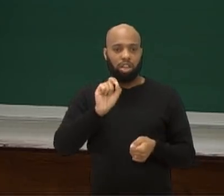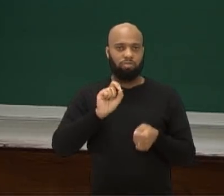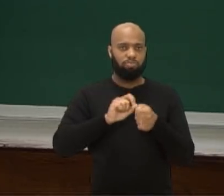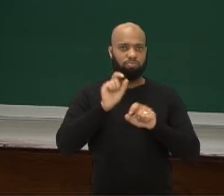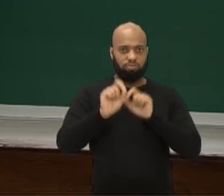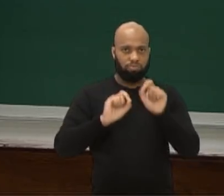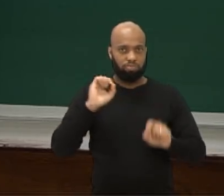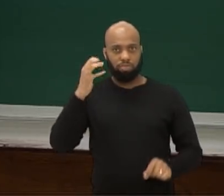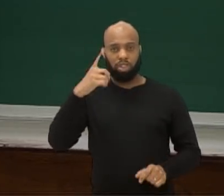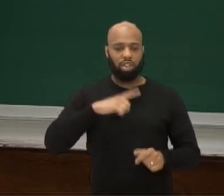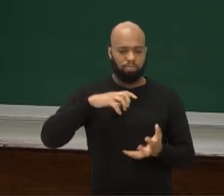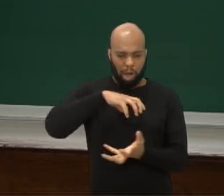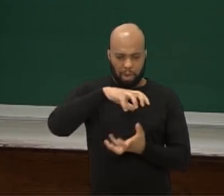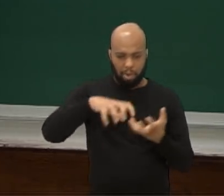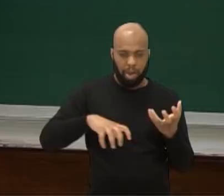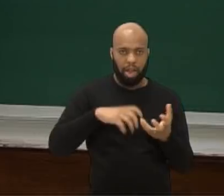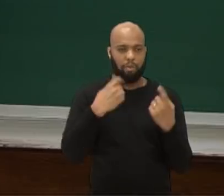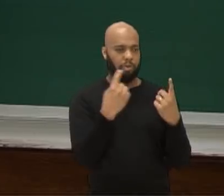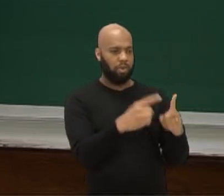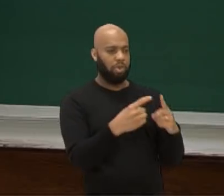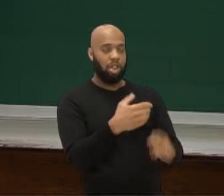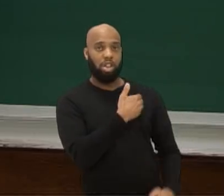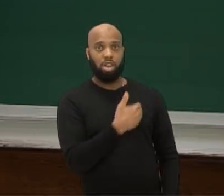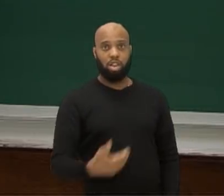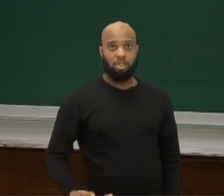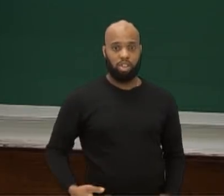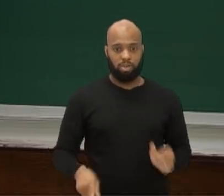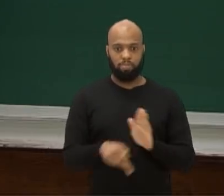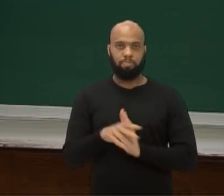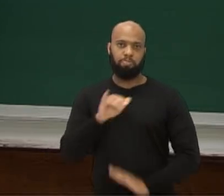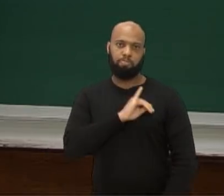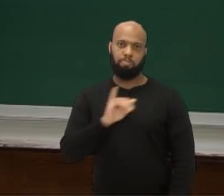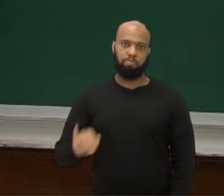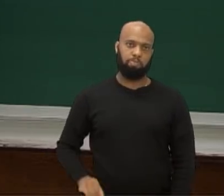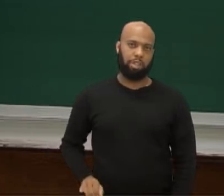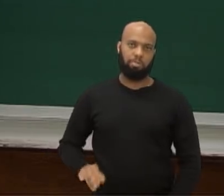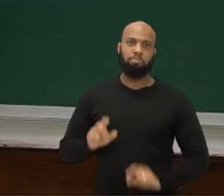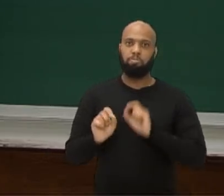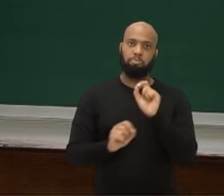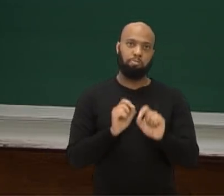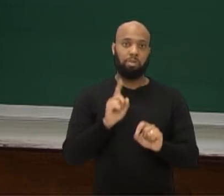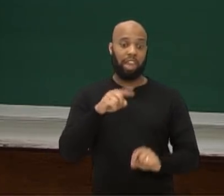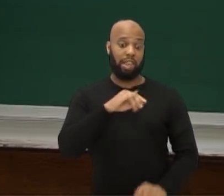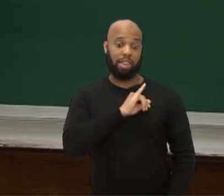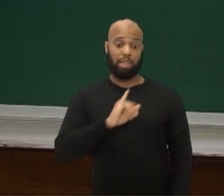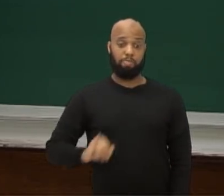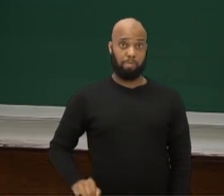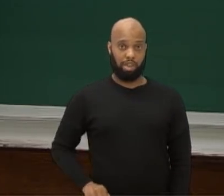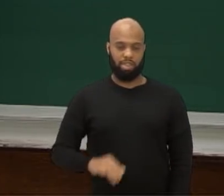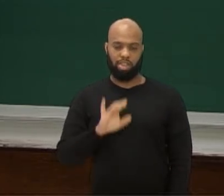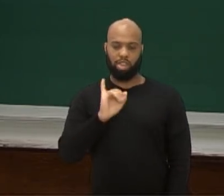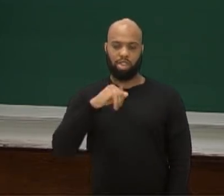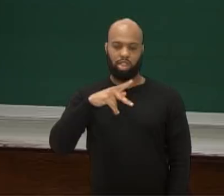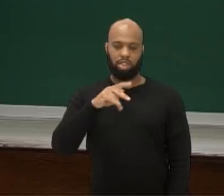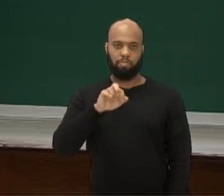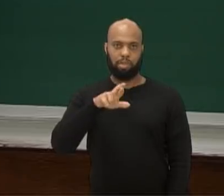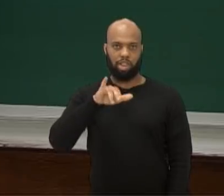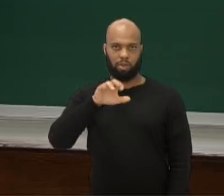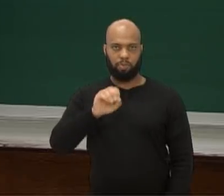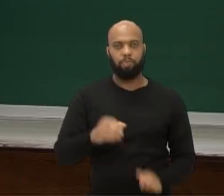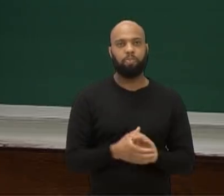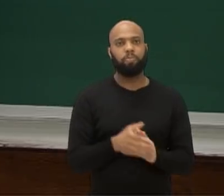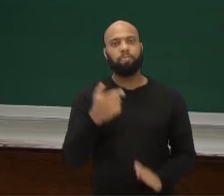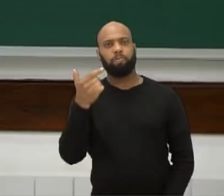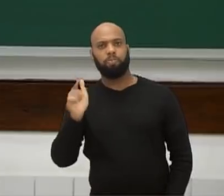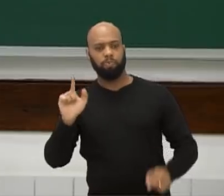movimentos questionando o poder central, ou seja, o governo regencial brasileiro, que era um império, não se esqueça disso. E o